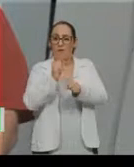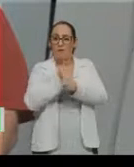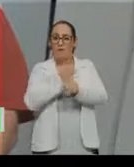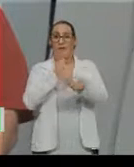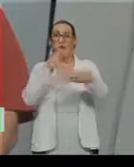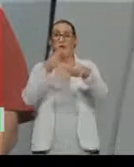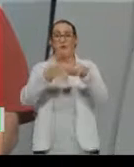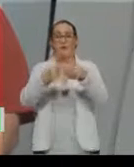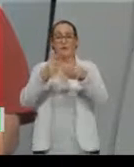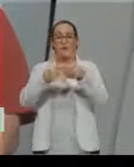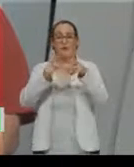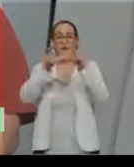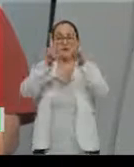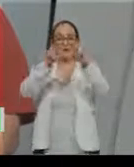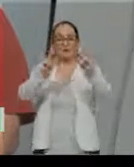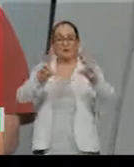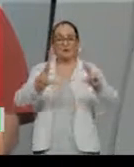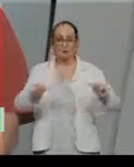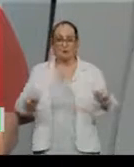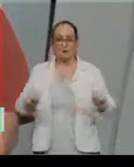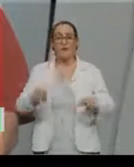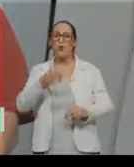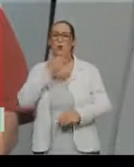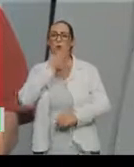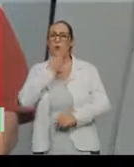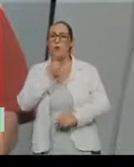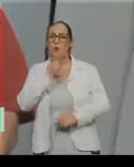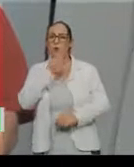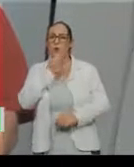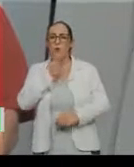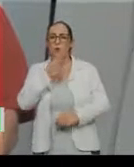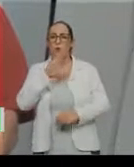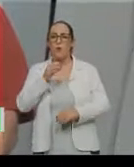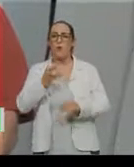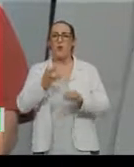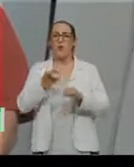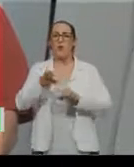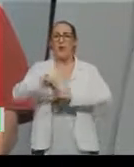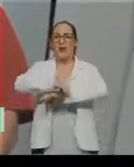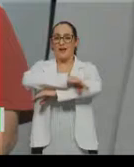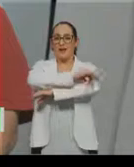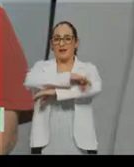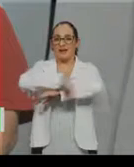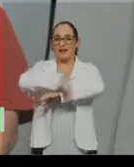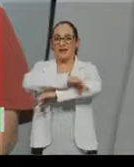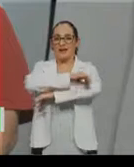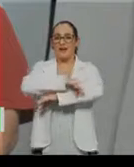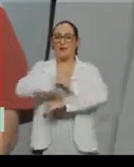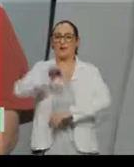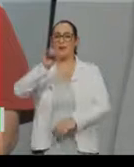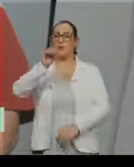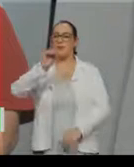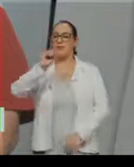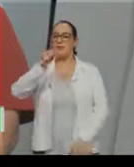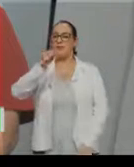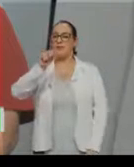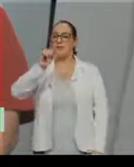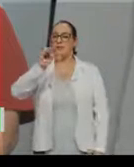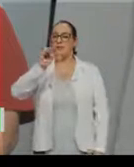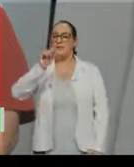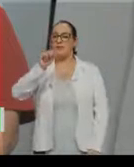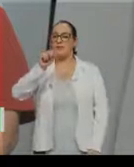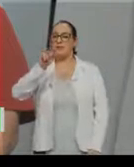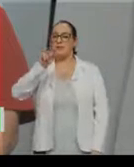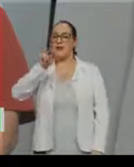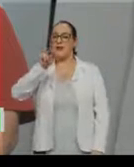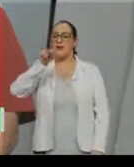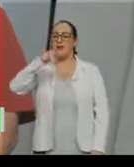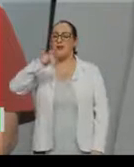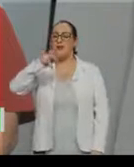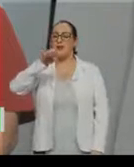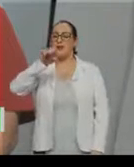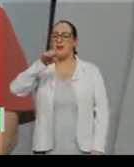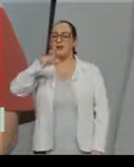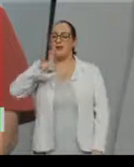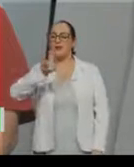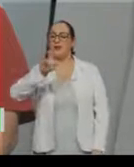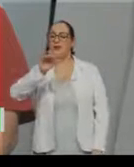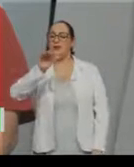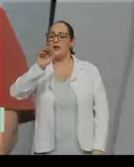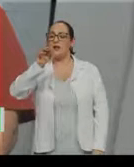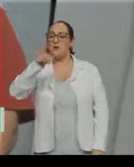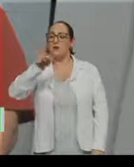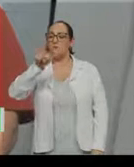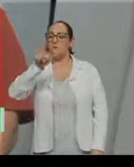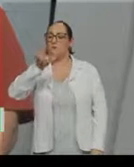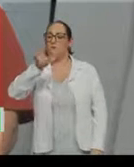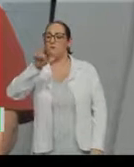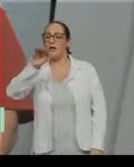O Oscar Niemeyer, que era o principal arquiteto, ele constrói toda Brasília, toda aquela área urbana